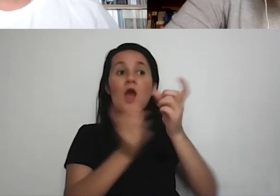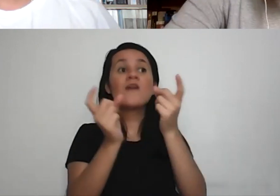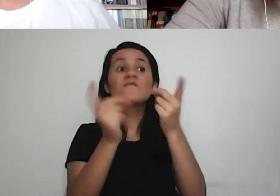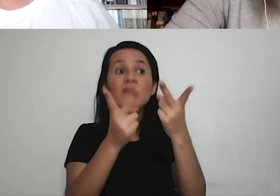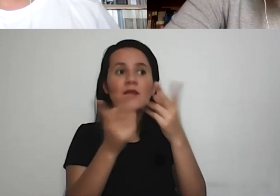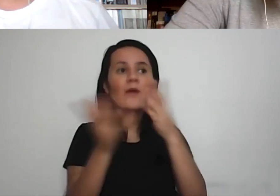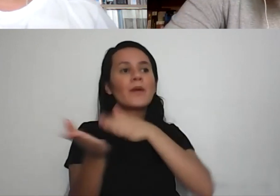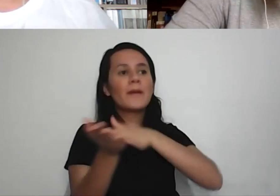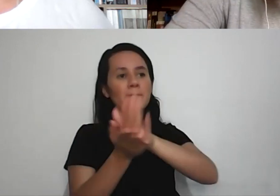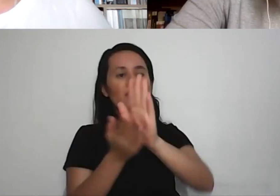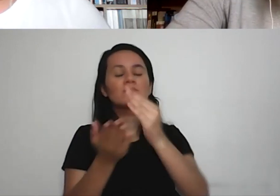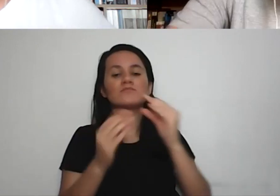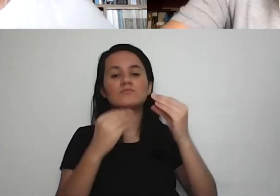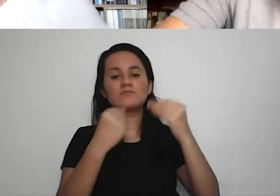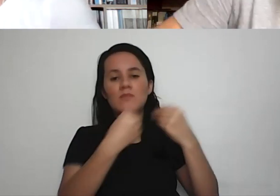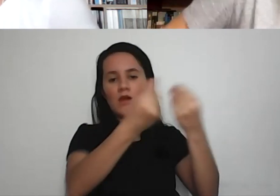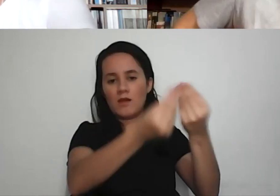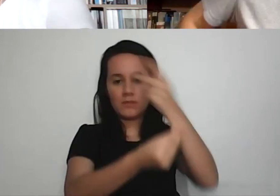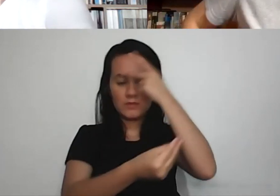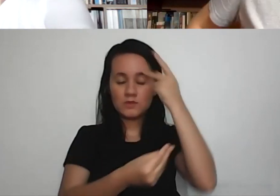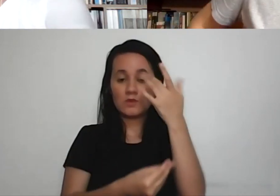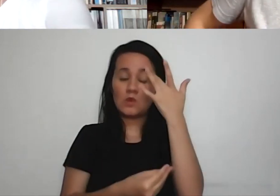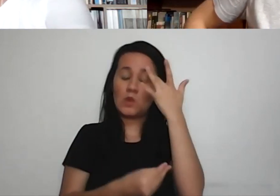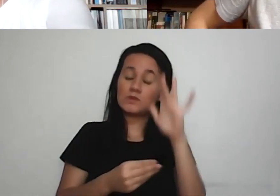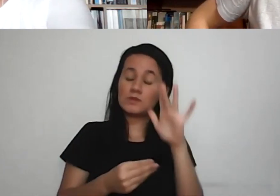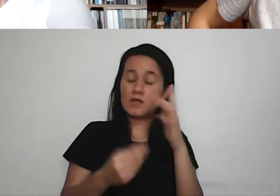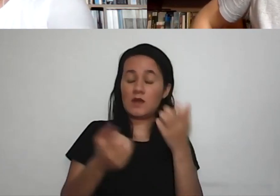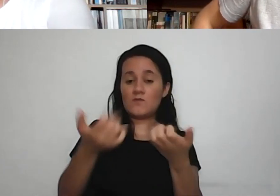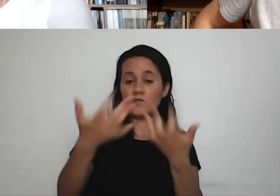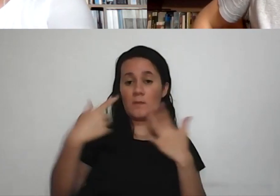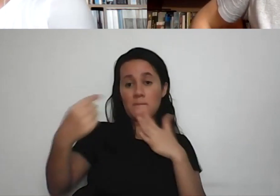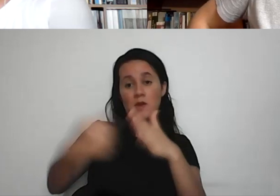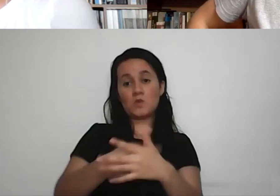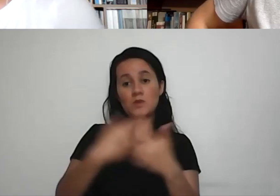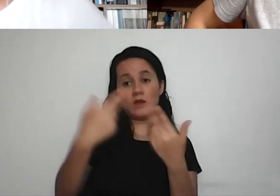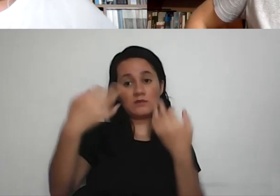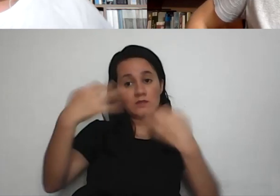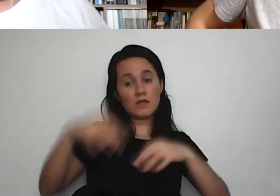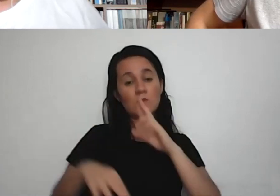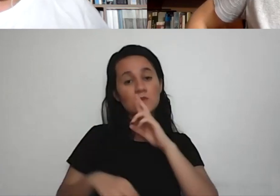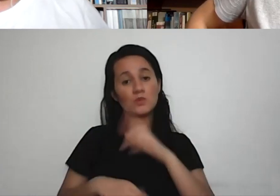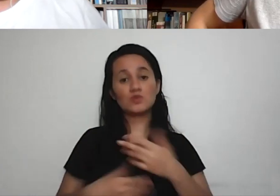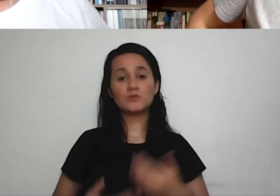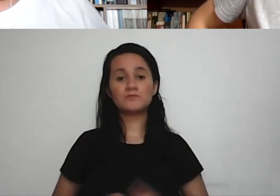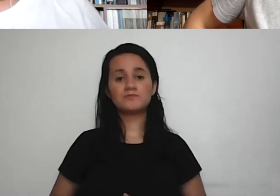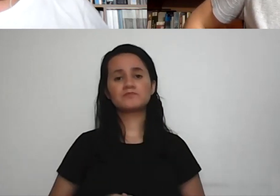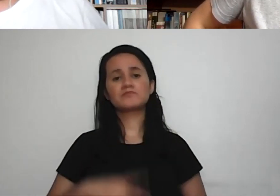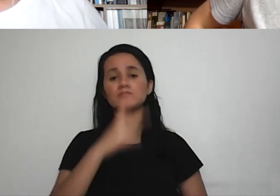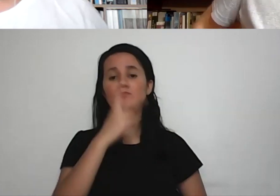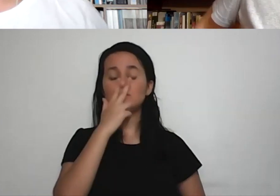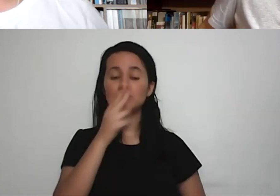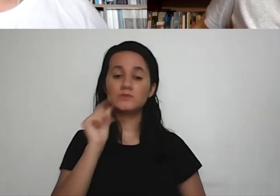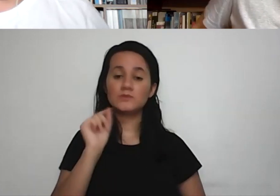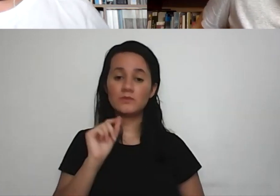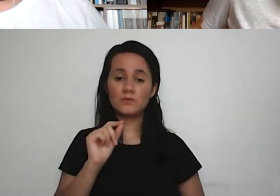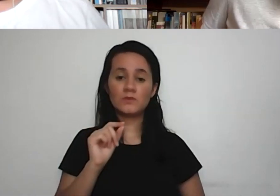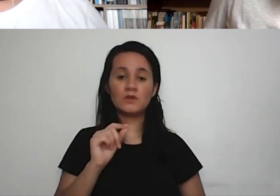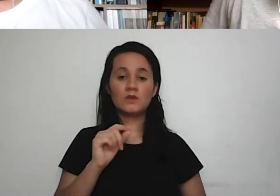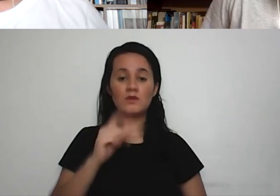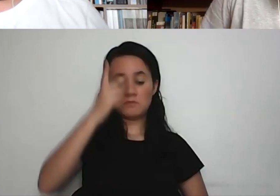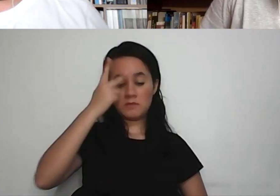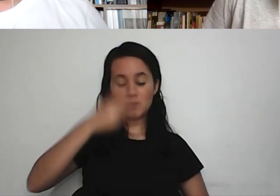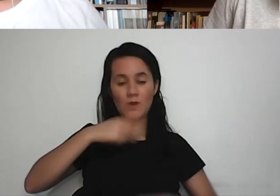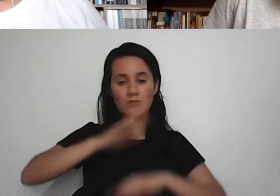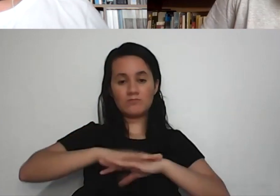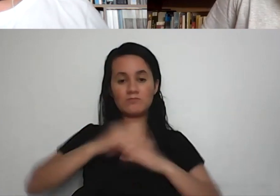vendido, né? Não sei se era nesse sentido, Vira, tudo que você estava perguntando. Eu acho que assim, a questão da autopublicação,